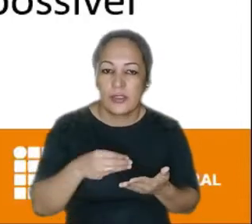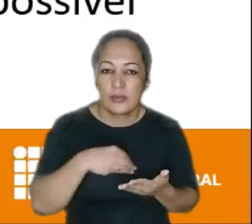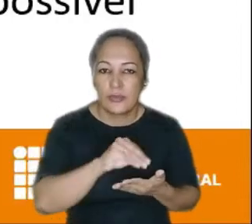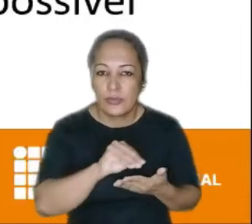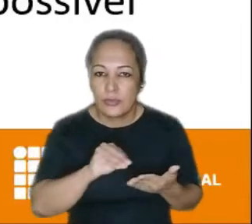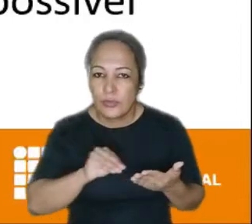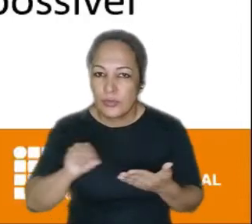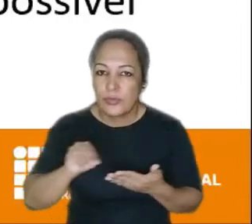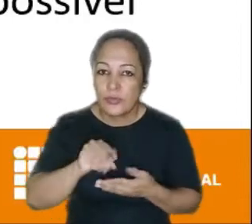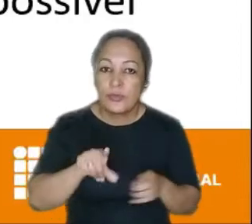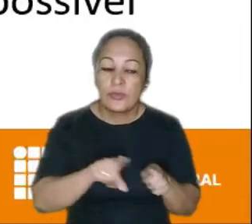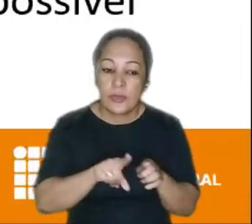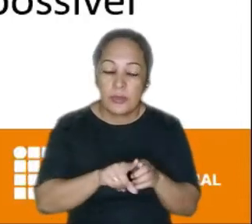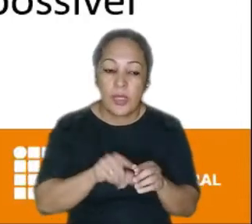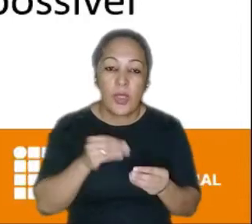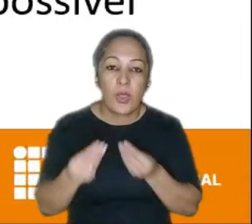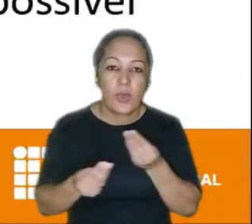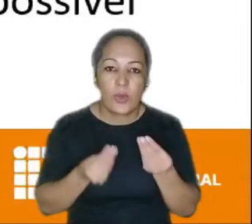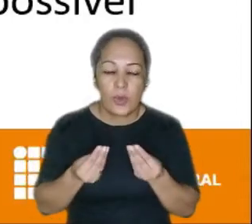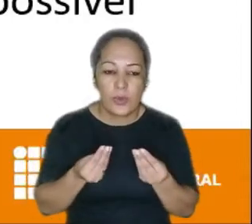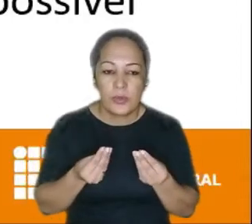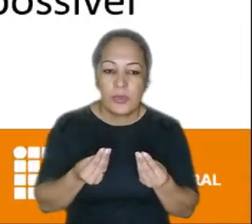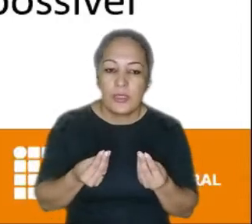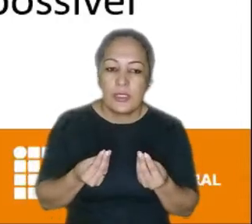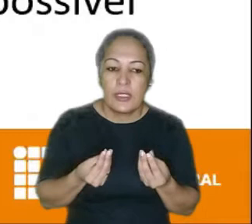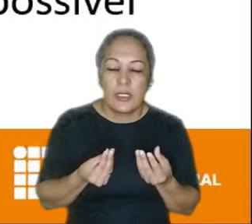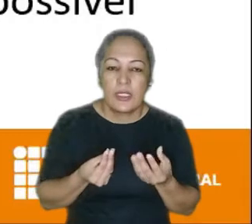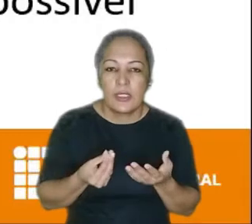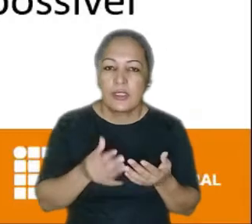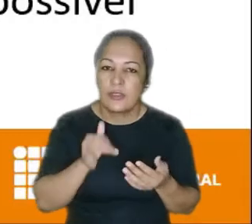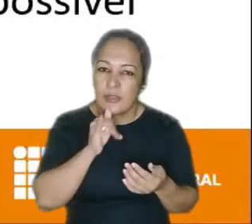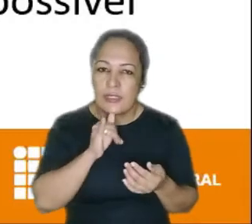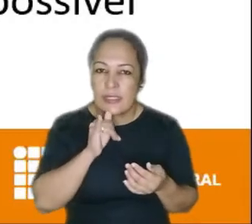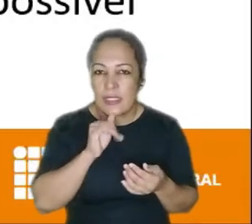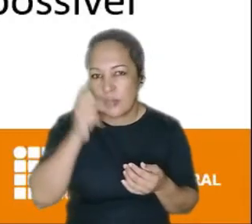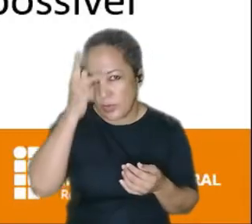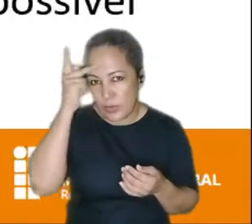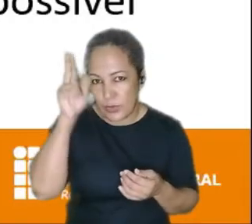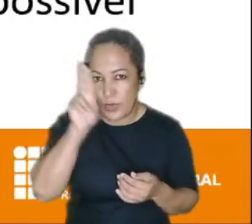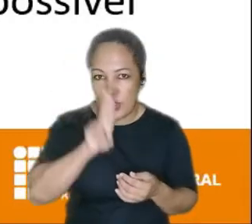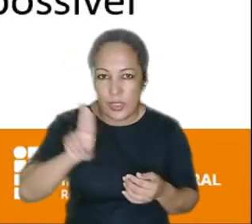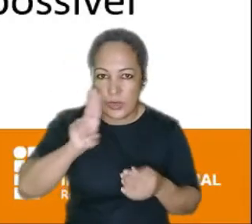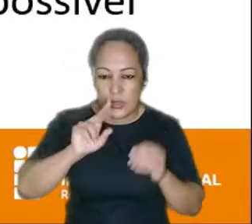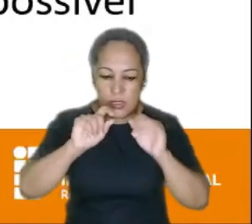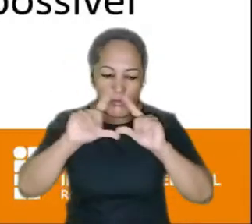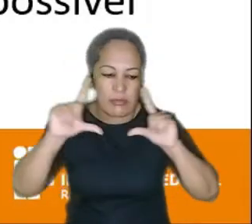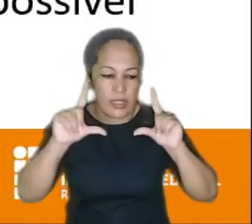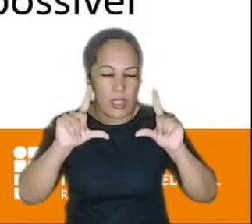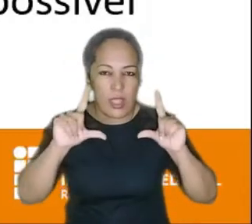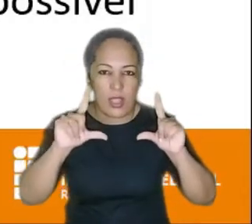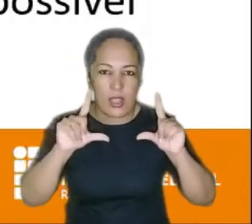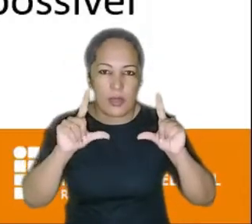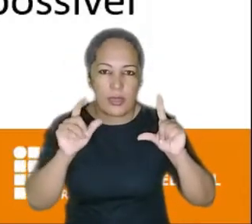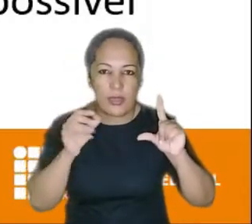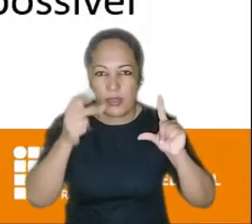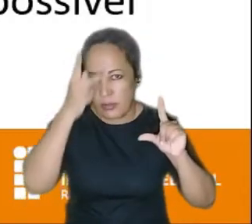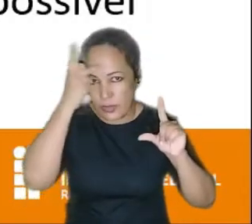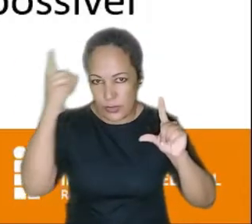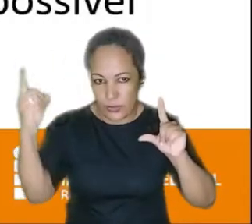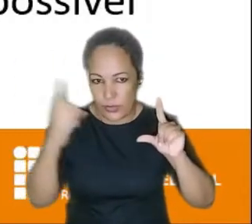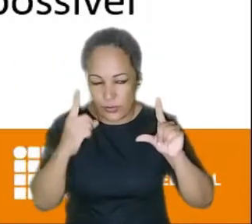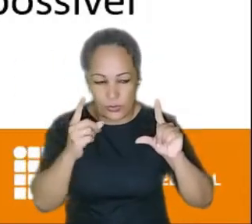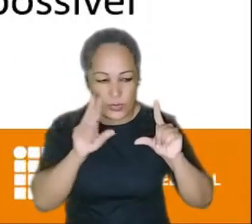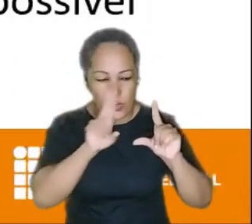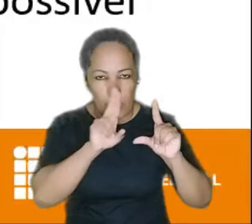ou seja, quando a camada de aplicação, vamos supor que o cara esteja usando uma tela chamada cadastrar cliente. Então, ele está usando um programa, uma